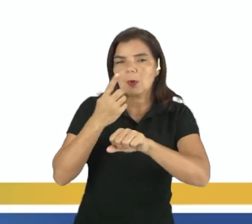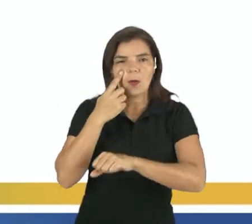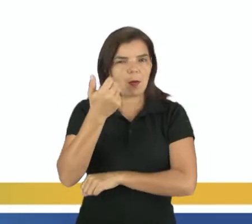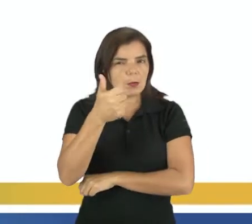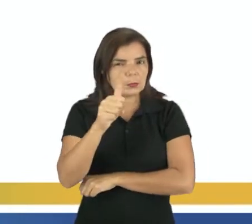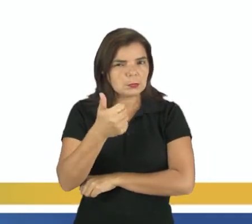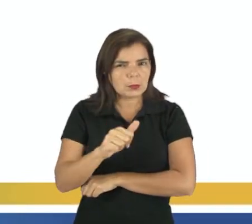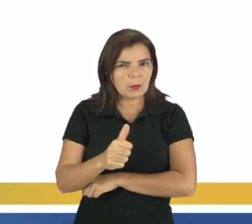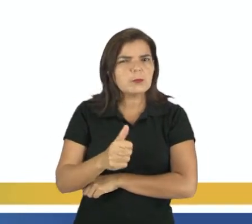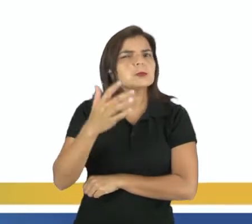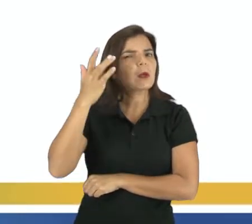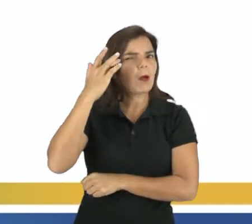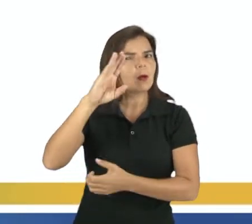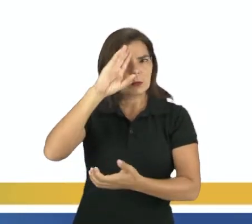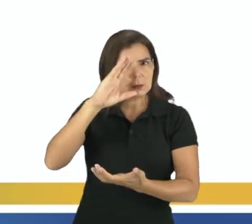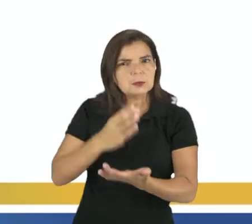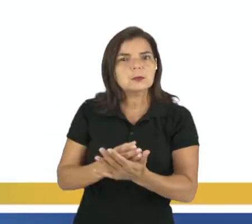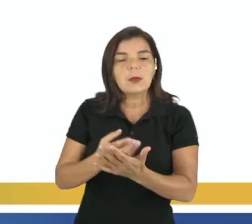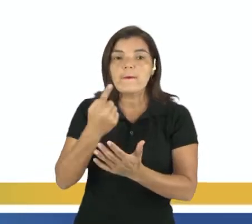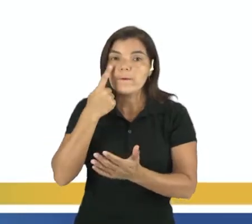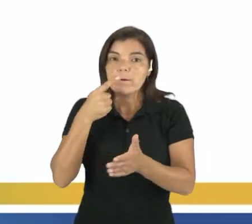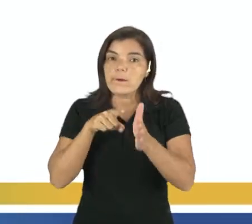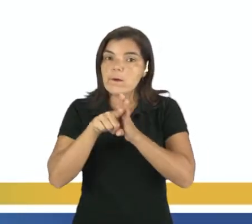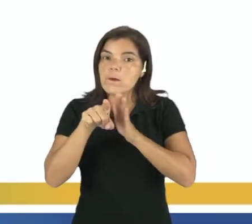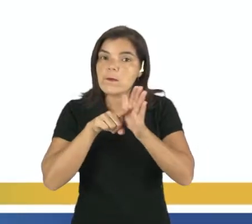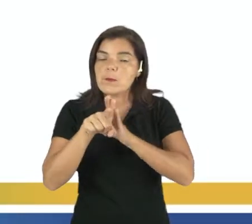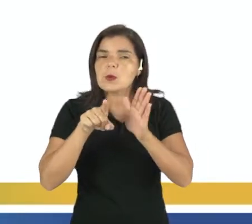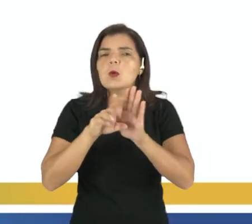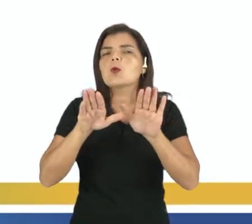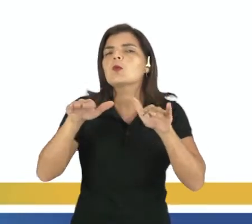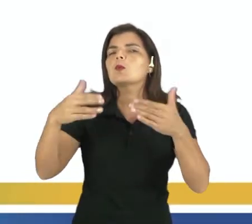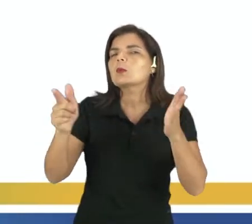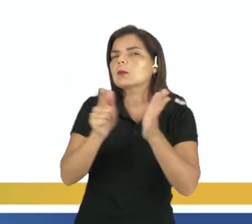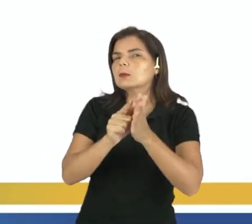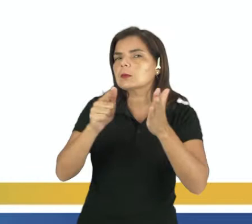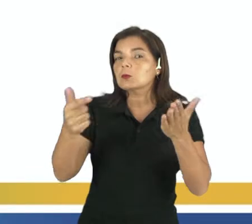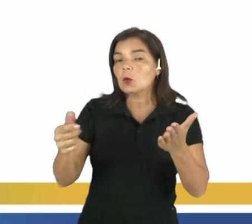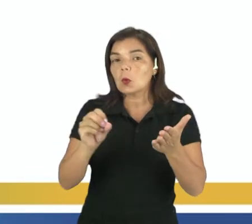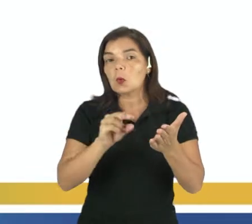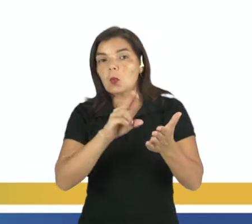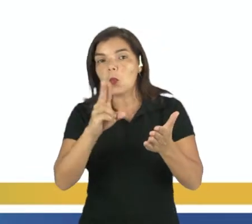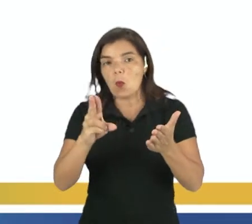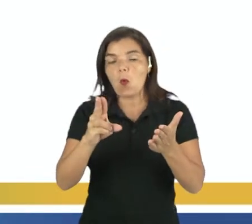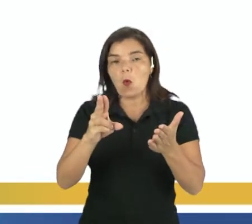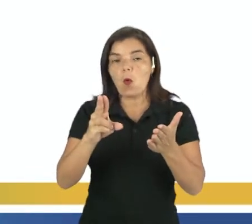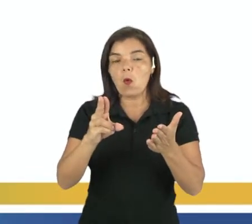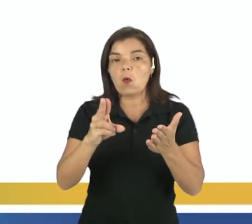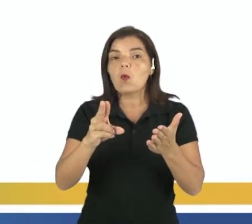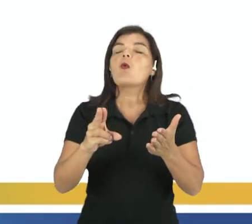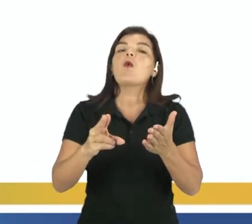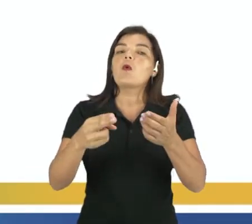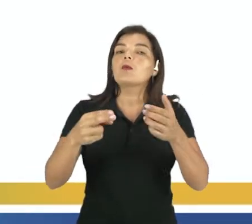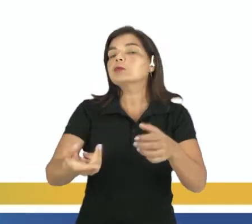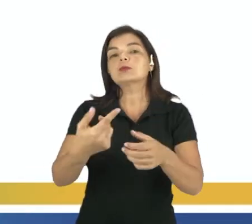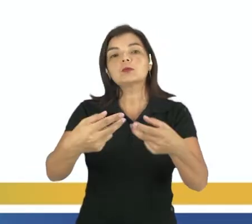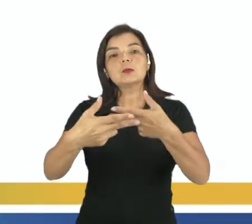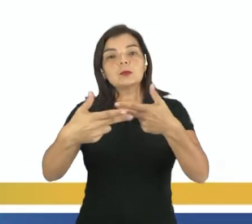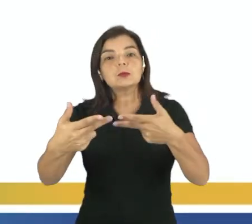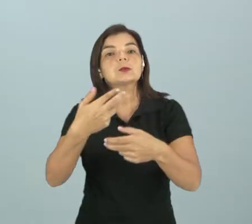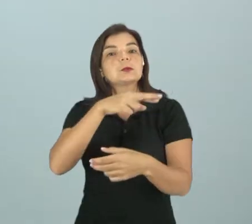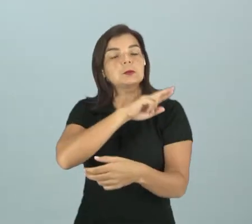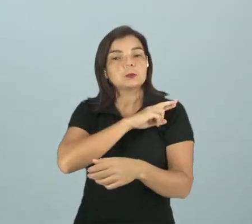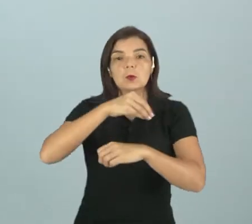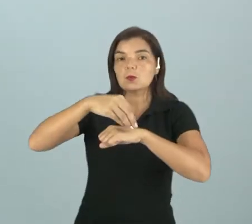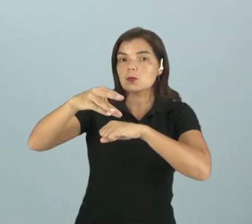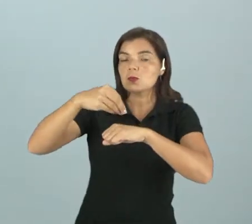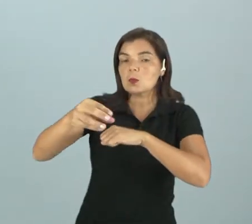a sua credibilidade? Procura saber qual o jornal, ou seja, a fonte que está divulgando? Gente,